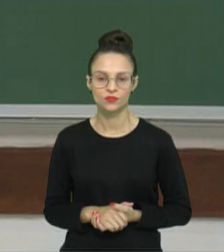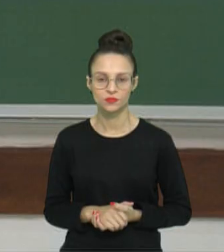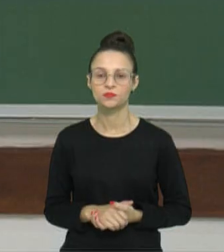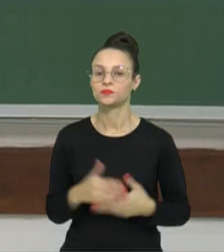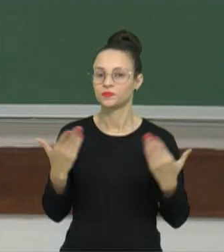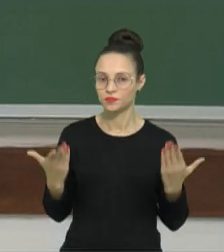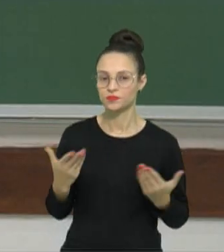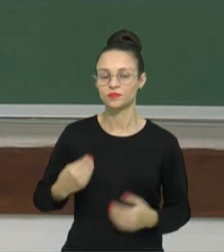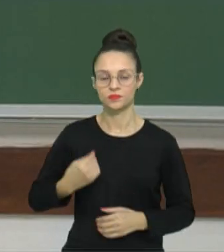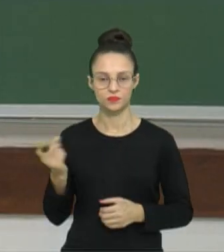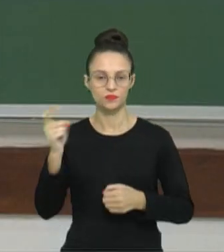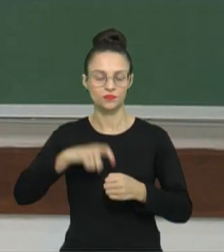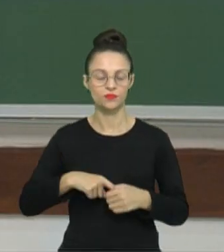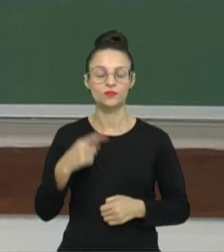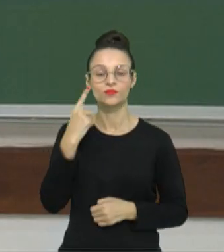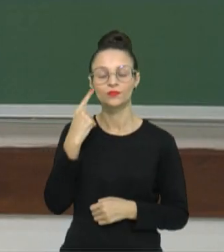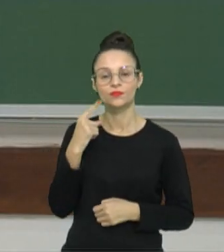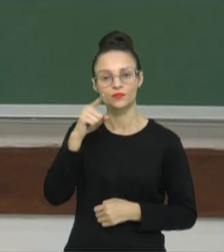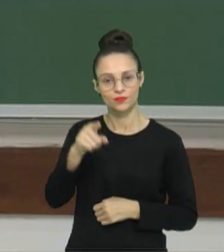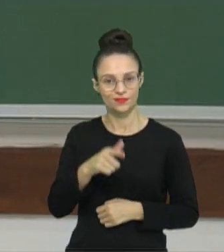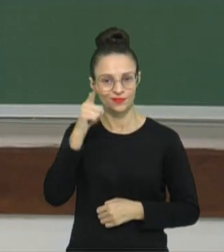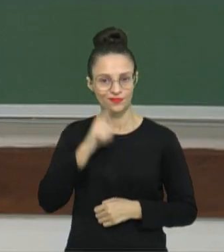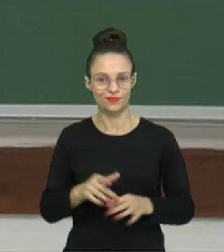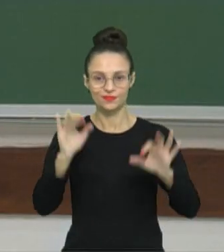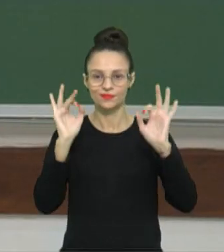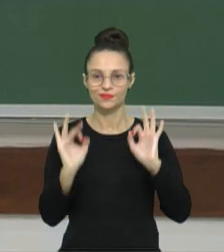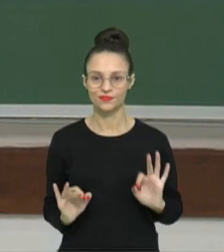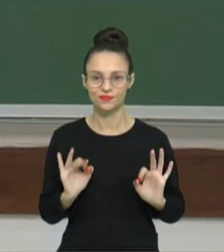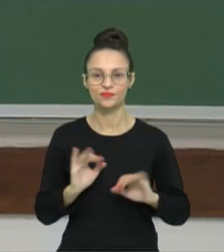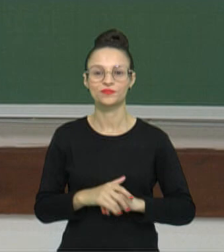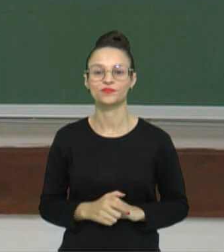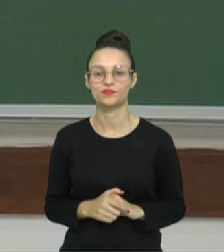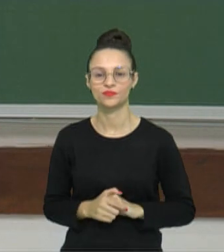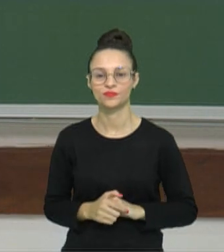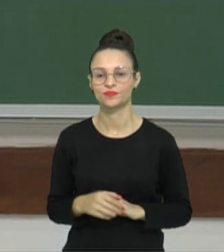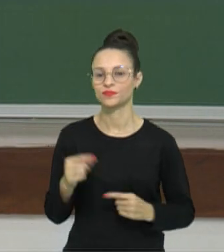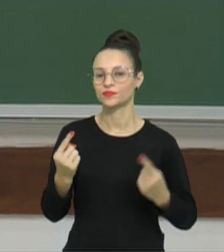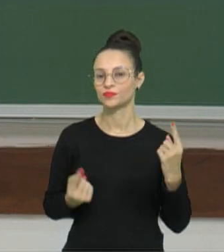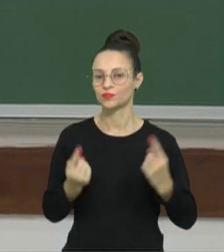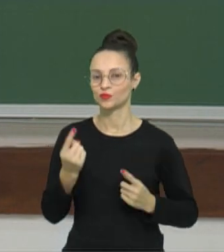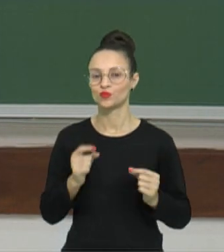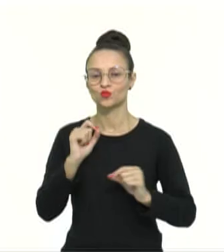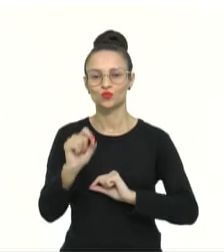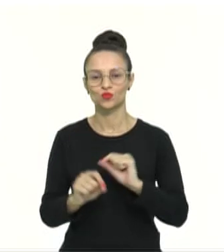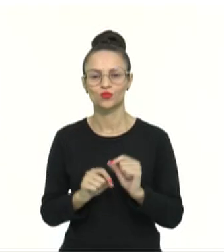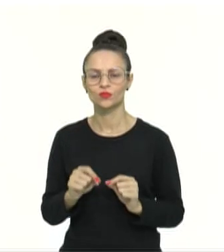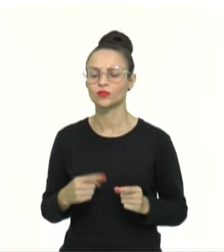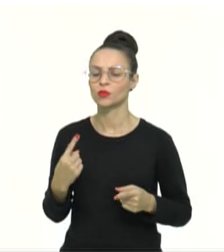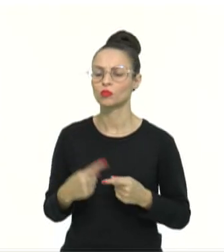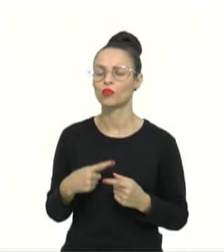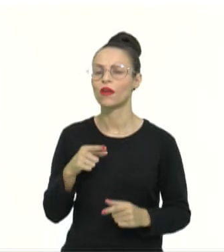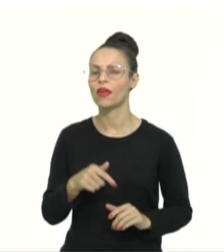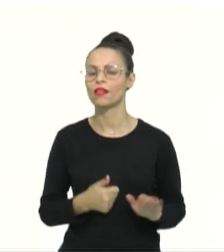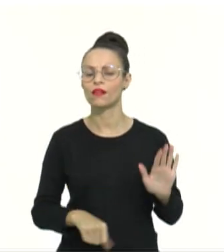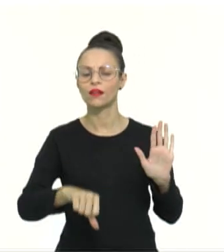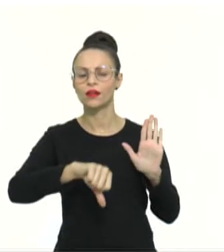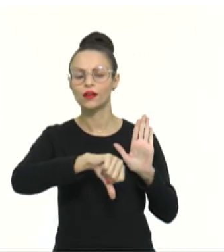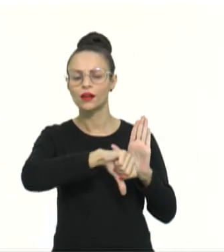já estamos de volta. Vamos ver se você consegue acertar qual que foi esse terrível crime do